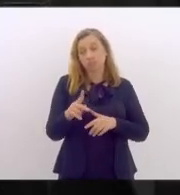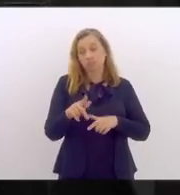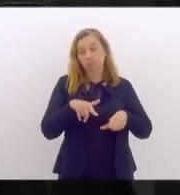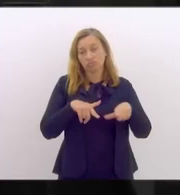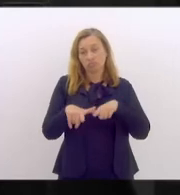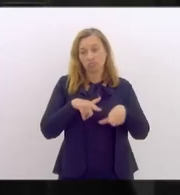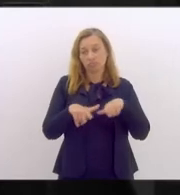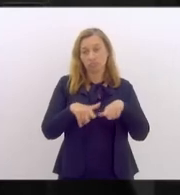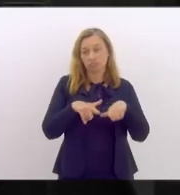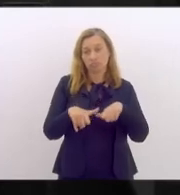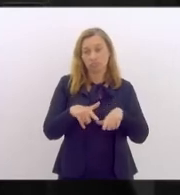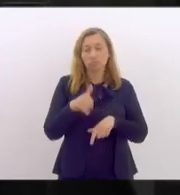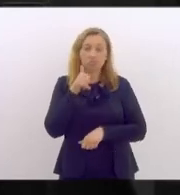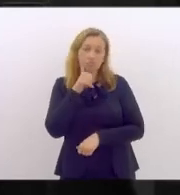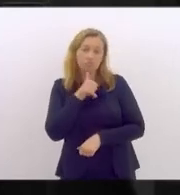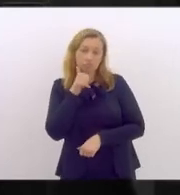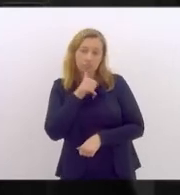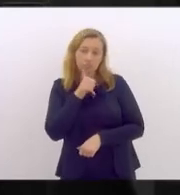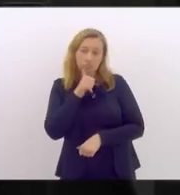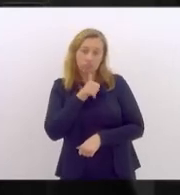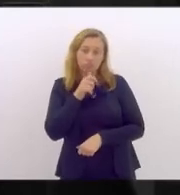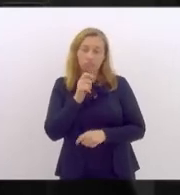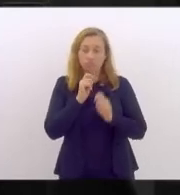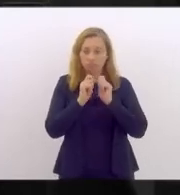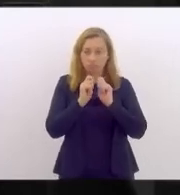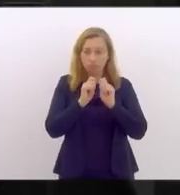notadamente as mulheres jornalistas